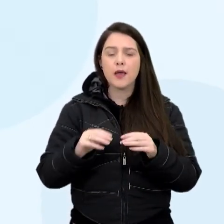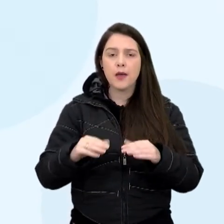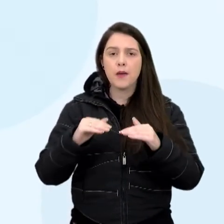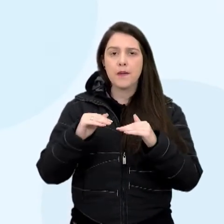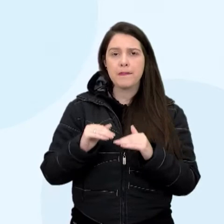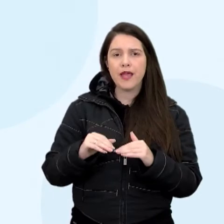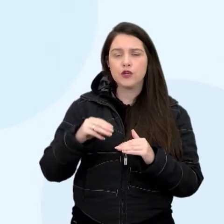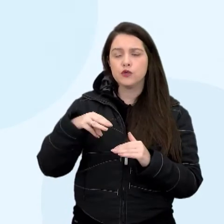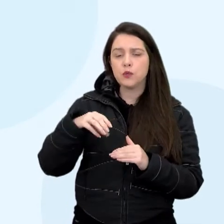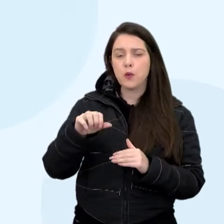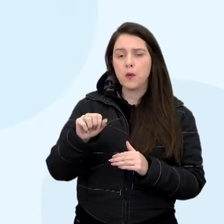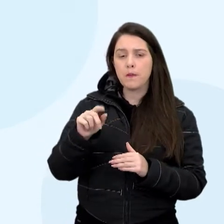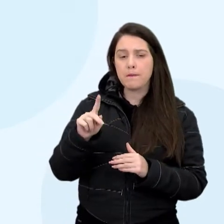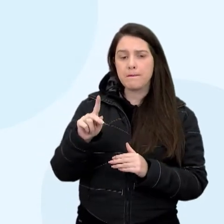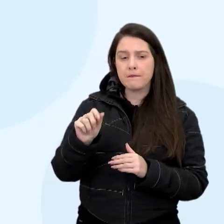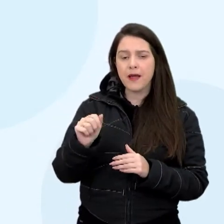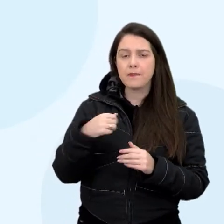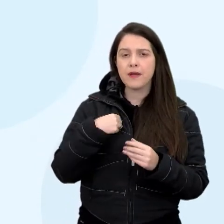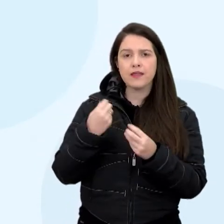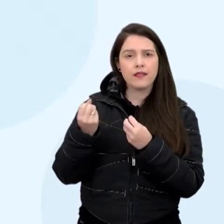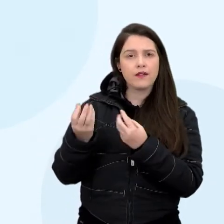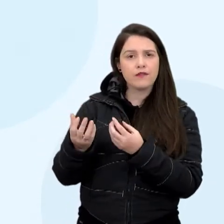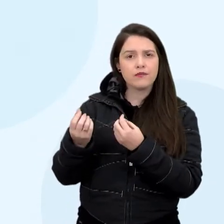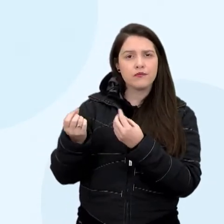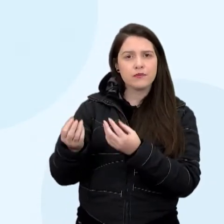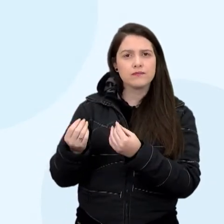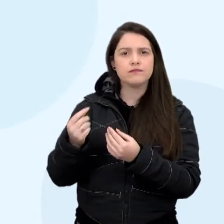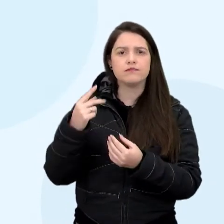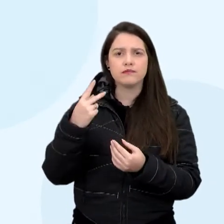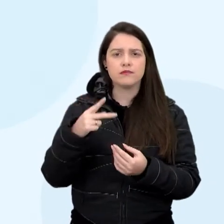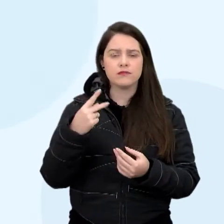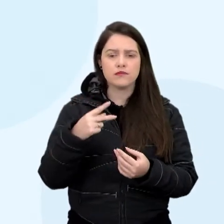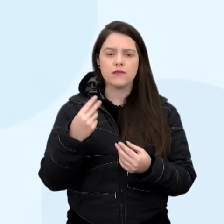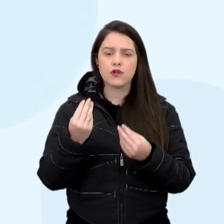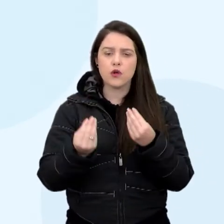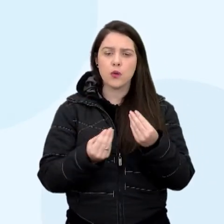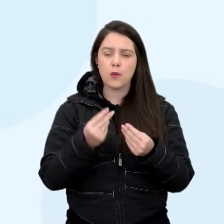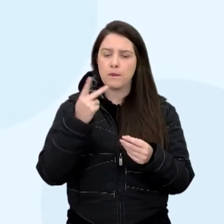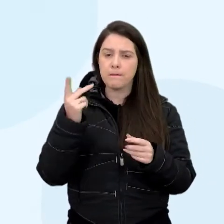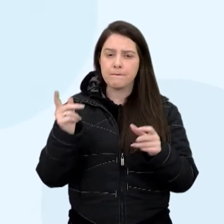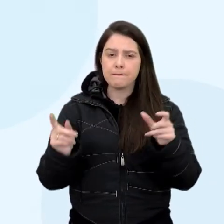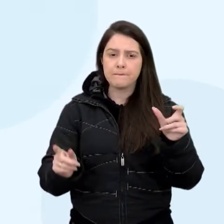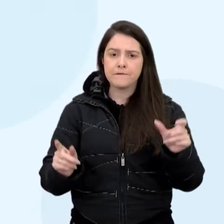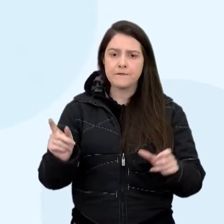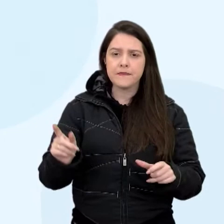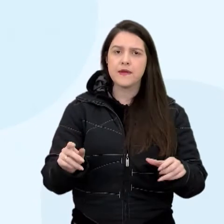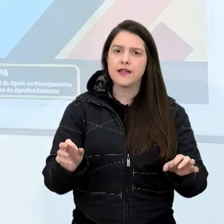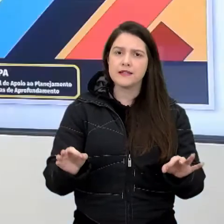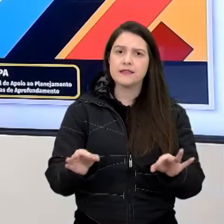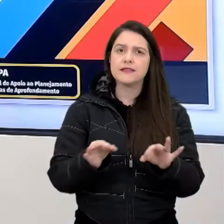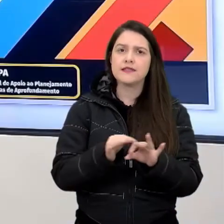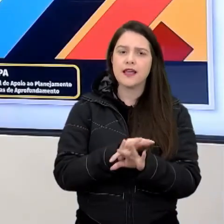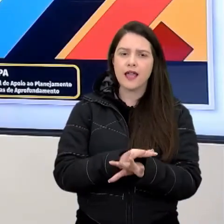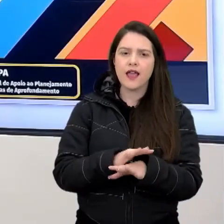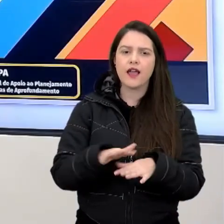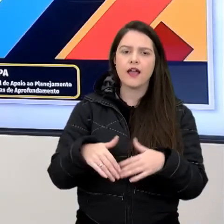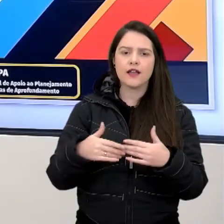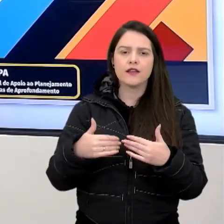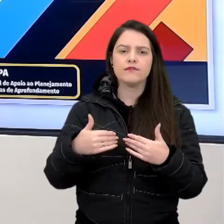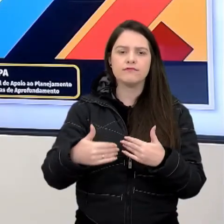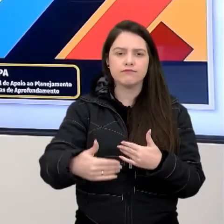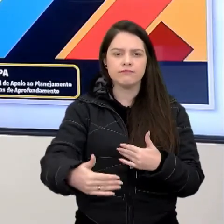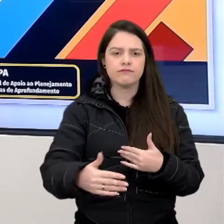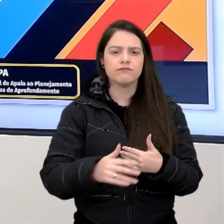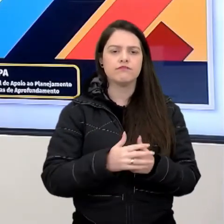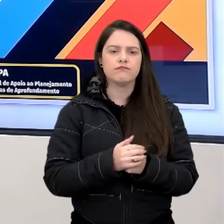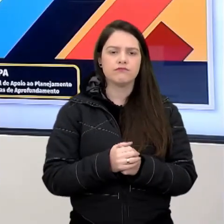mapa, né? Deixa eu só terminar a informação aí, tá ok? E esse componente curricular, ele se encerra, né? Essa unidade curricular, ela se